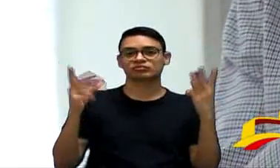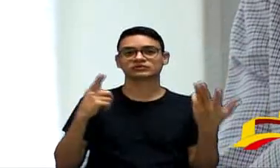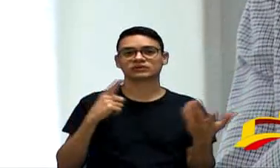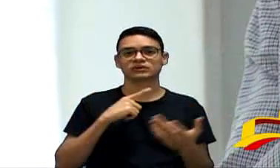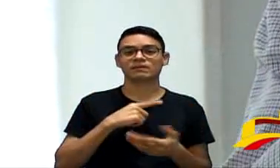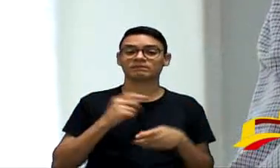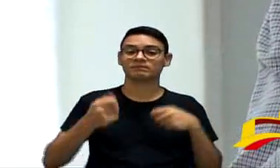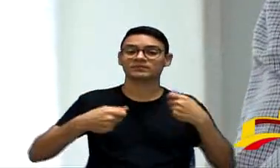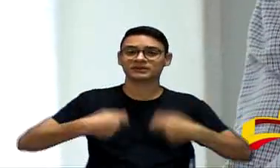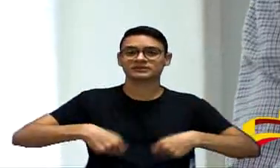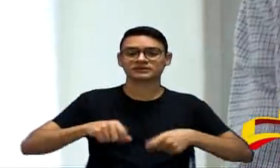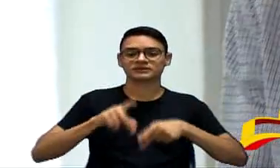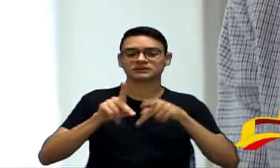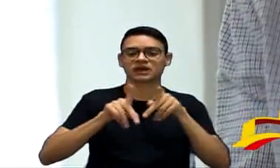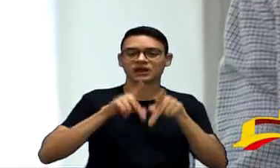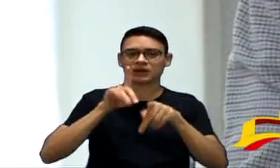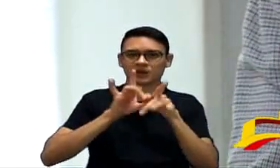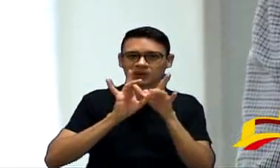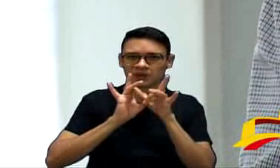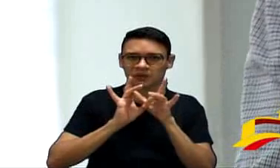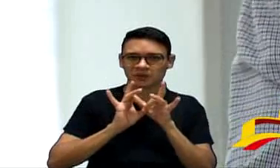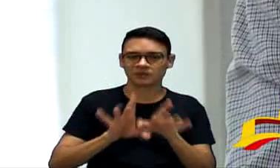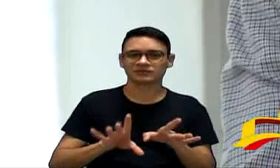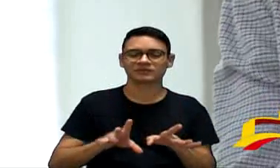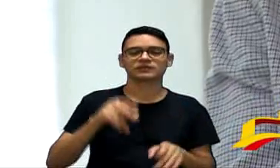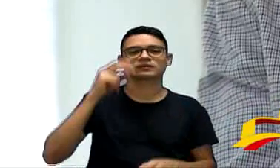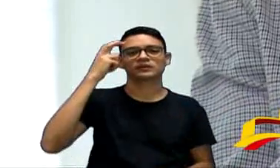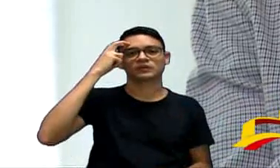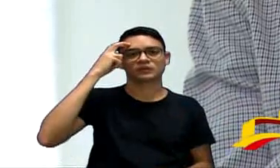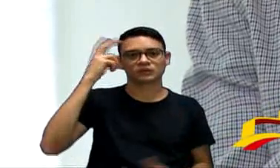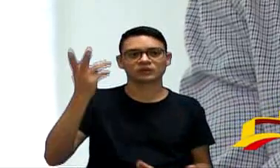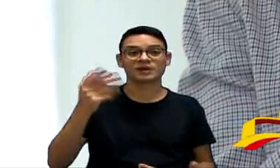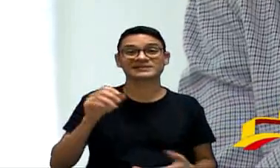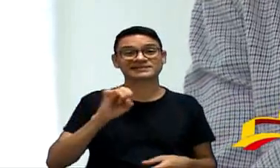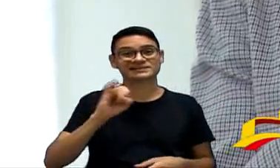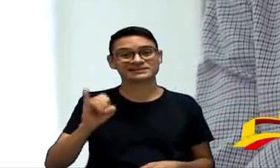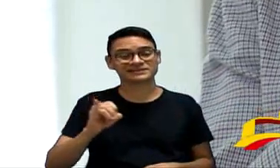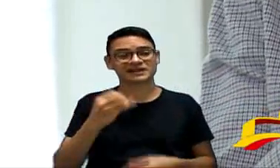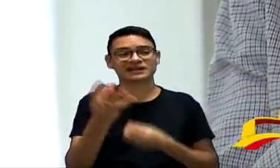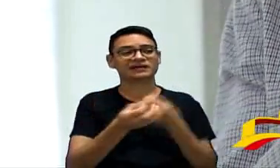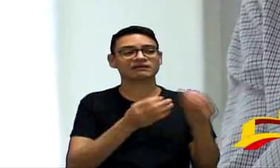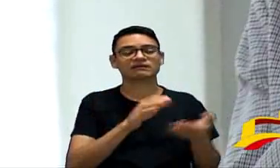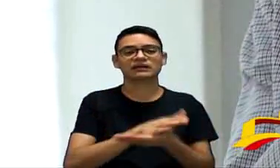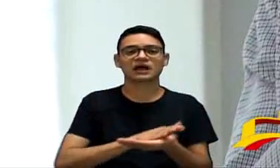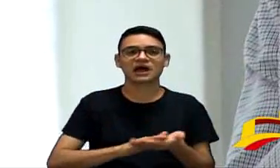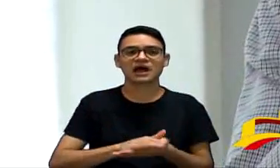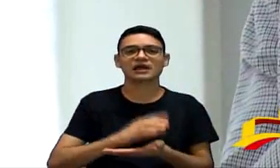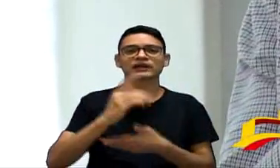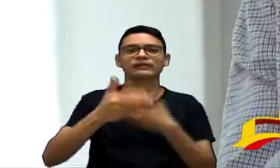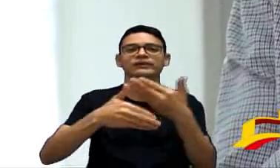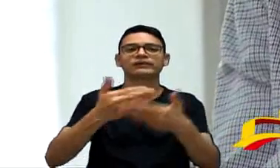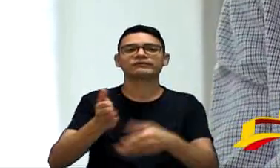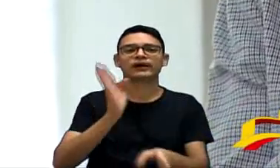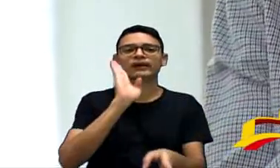ter política cultural para os jovens, educacional, seja o que for. Mas, se não oferece nada, depois criminaliza o pancadão simplesmente,